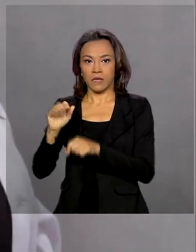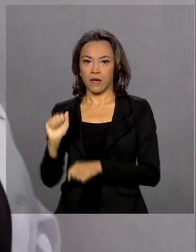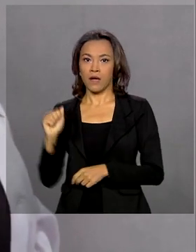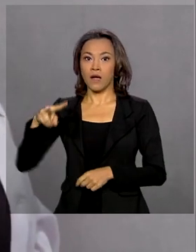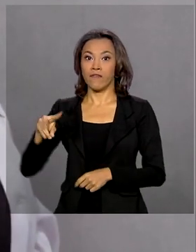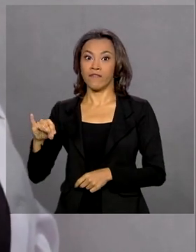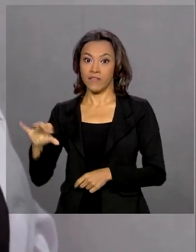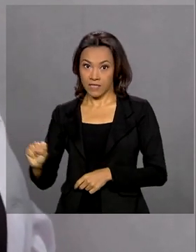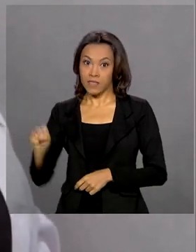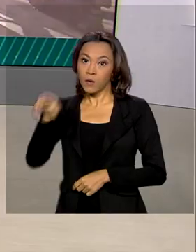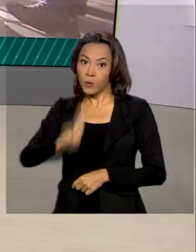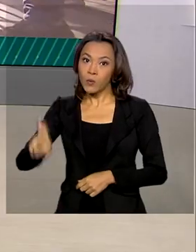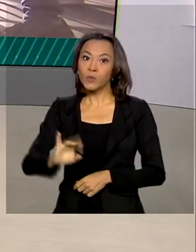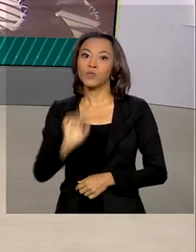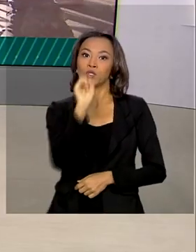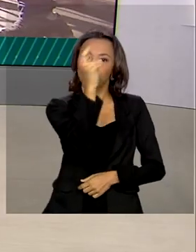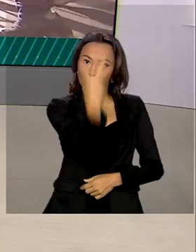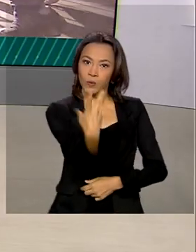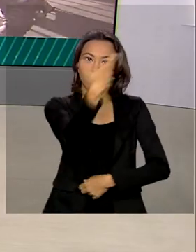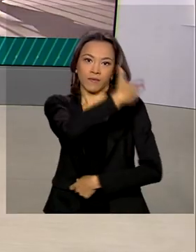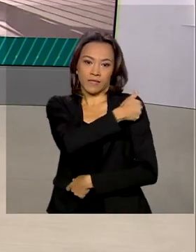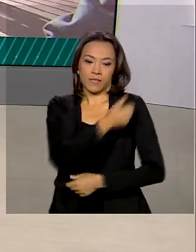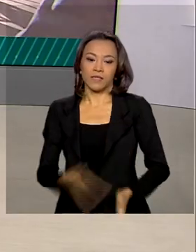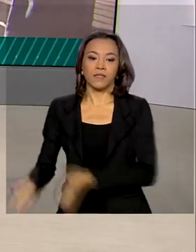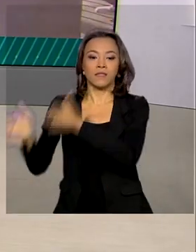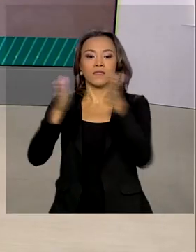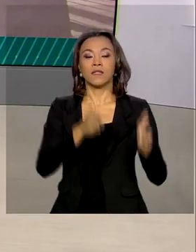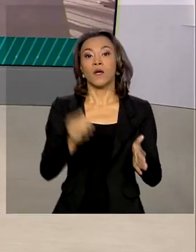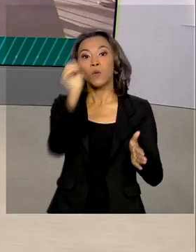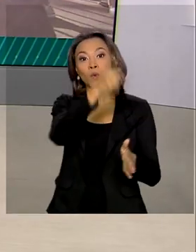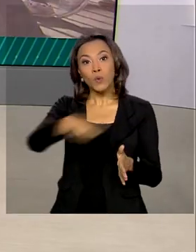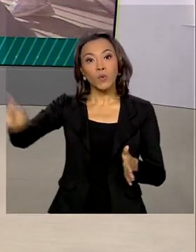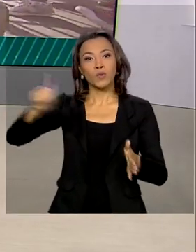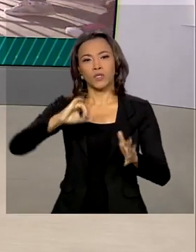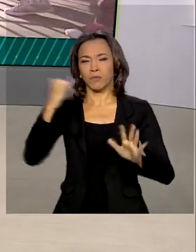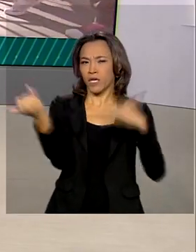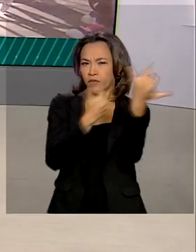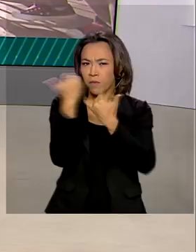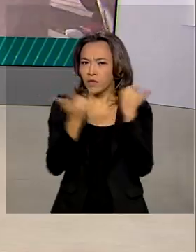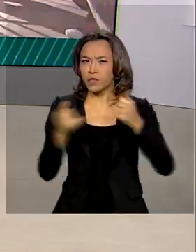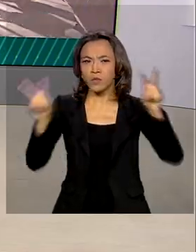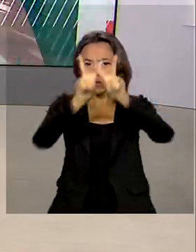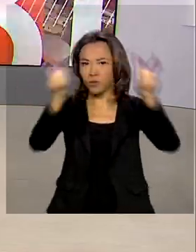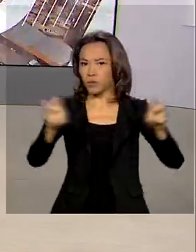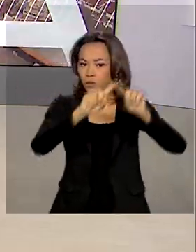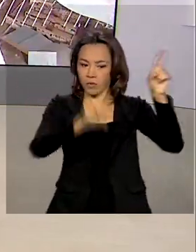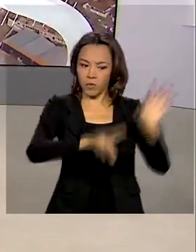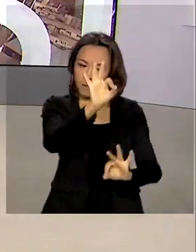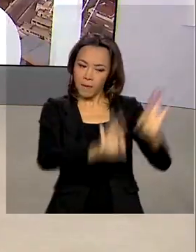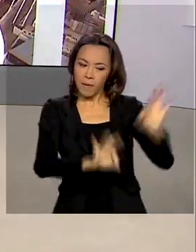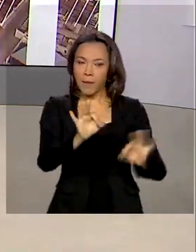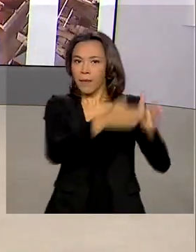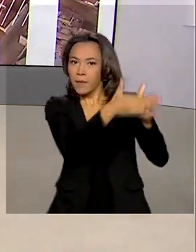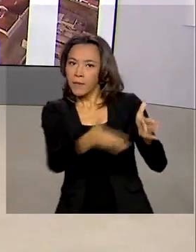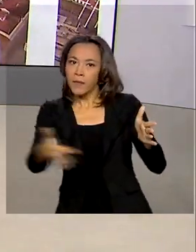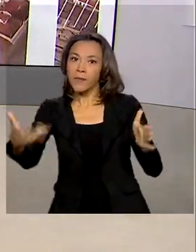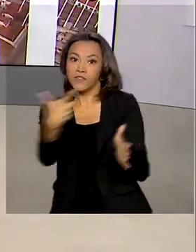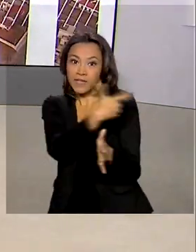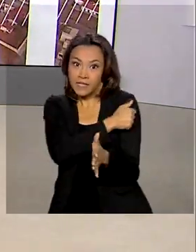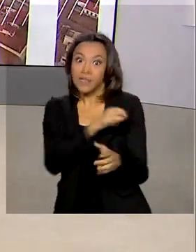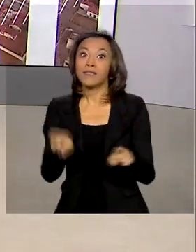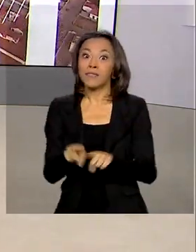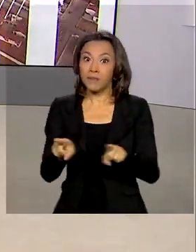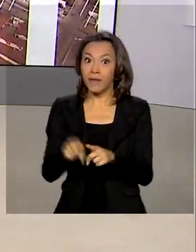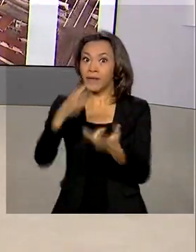de duas vacinas. As últimas informações sobre o Plano Nacional de Vacinação e como foi o primeiro dia do Enem a